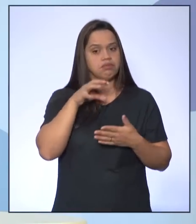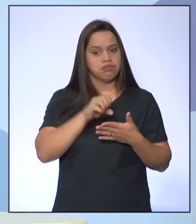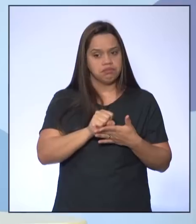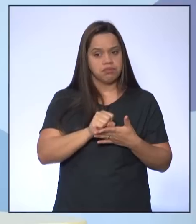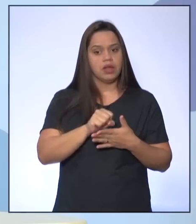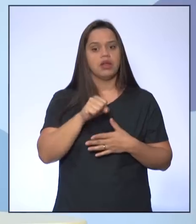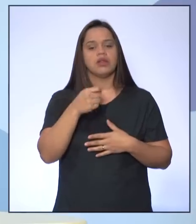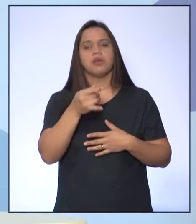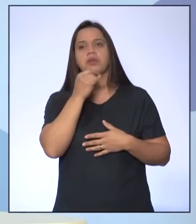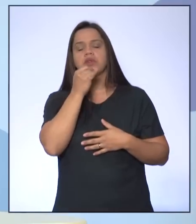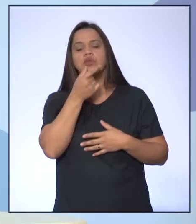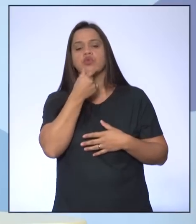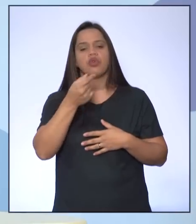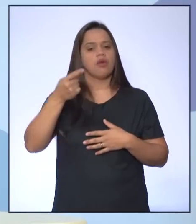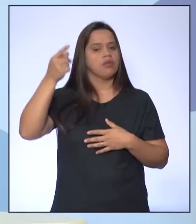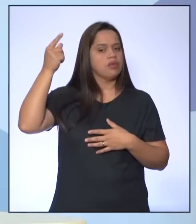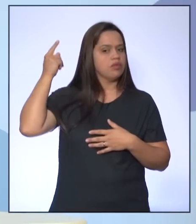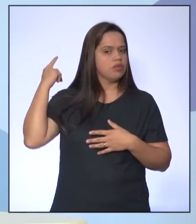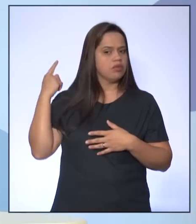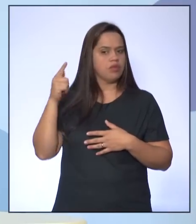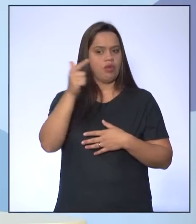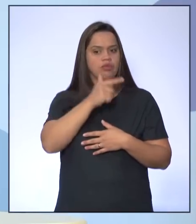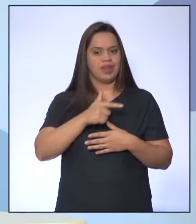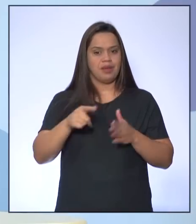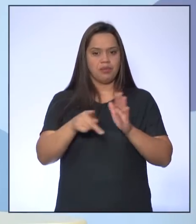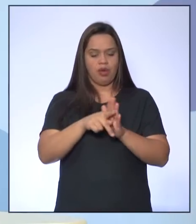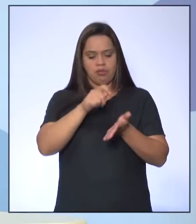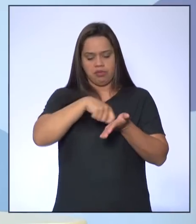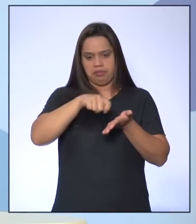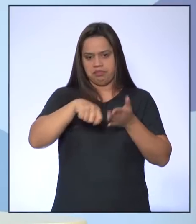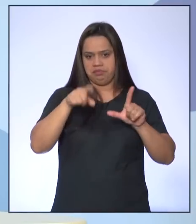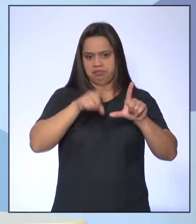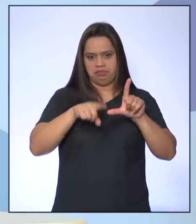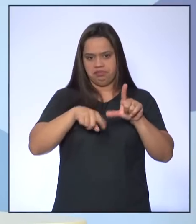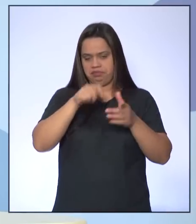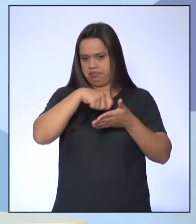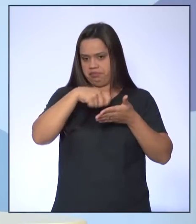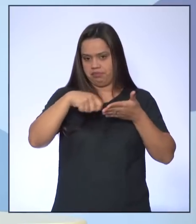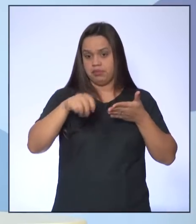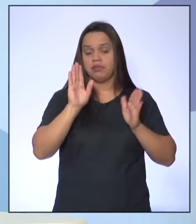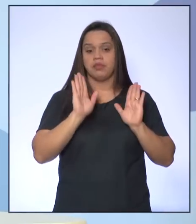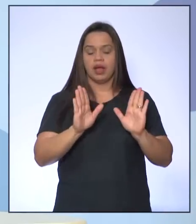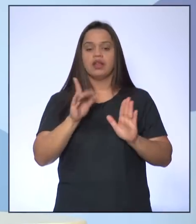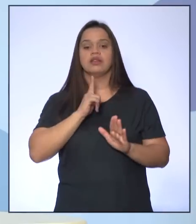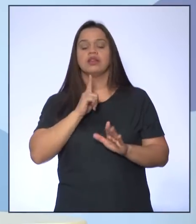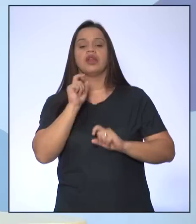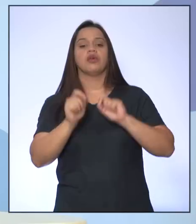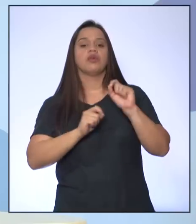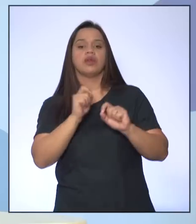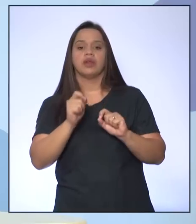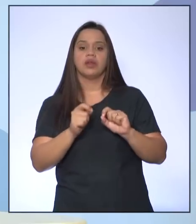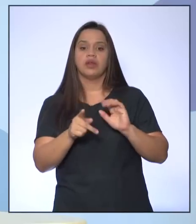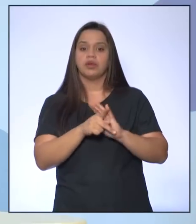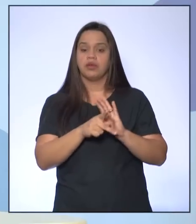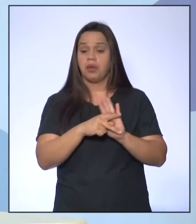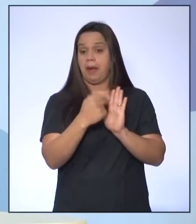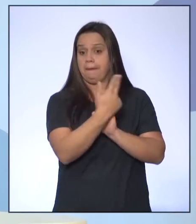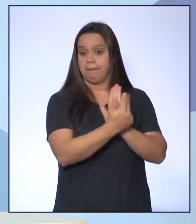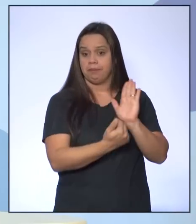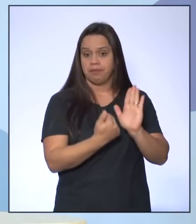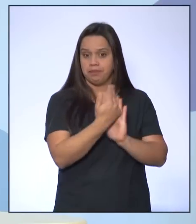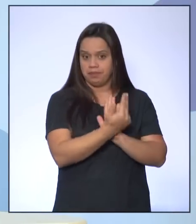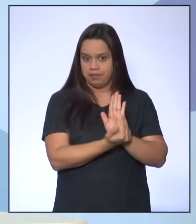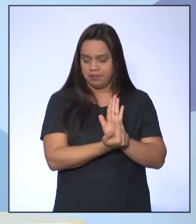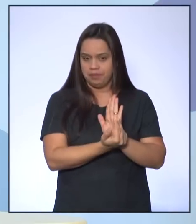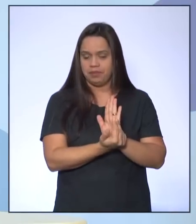homens pré-históricos, eles não deixaram uma escrita, eles não faziam, eles não escreviam, mas eles deixaram lá as pinturas